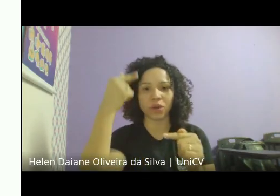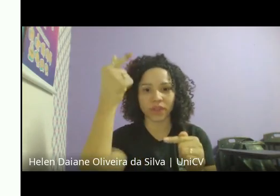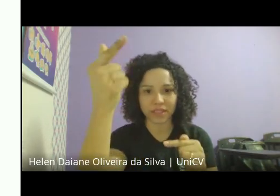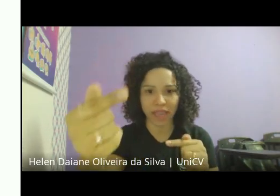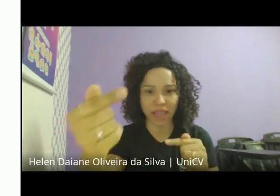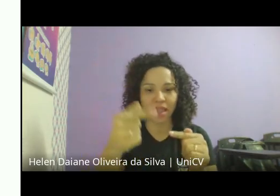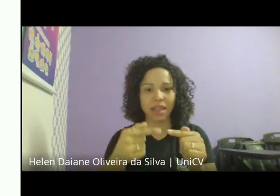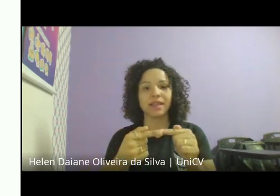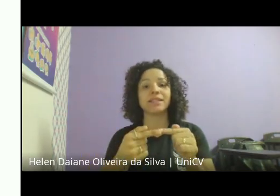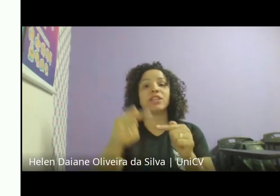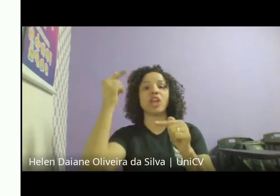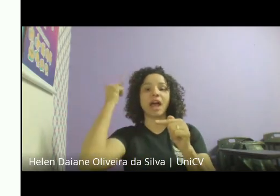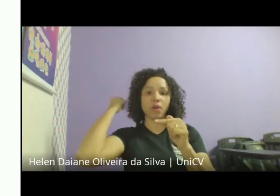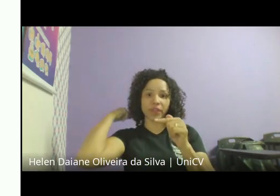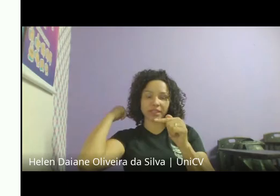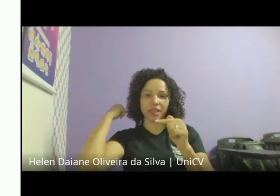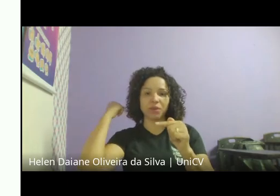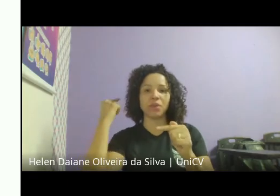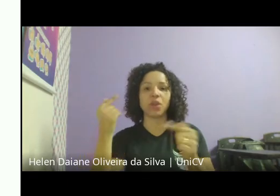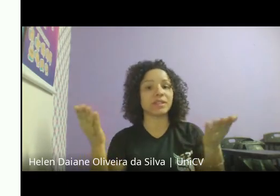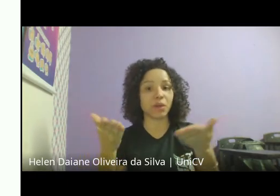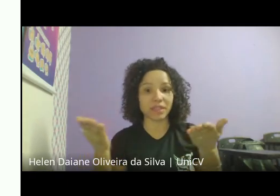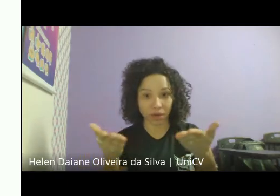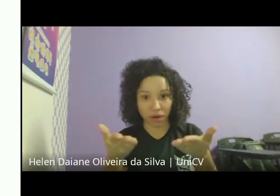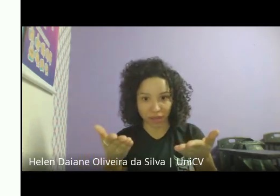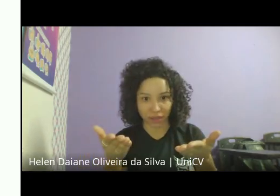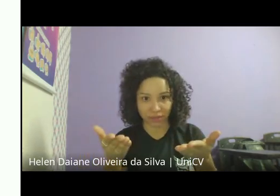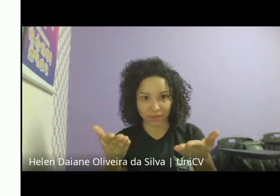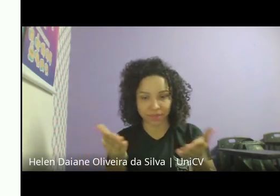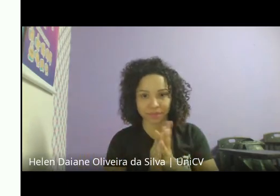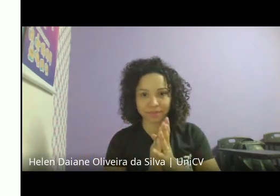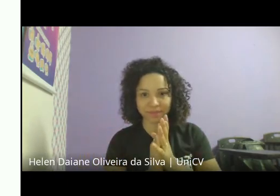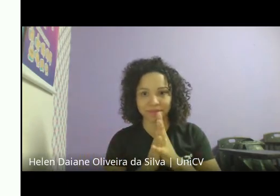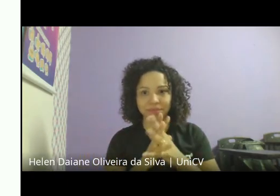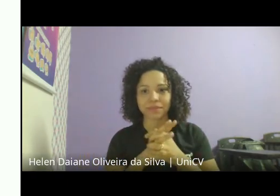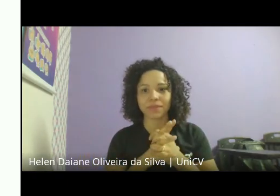vai acontecer, se já aconteceu, está acontecendo agora.